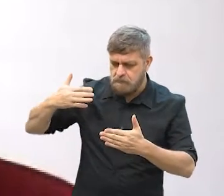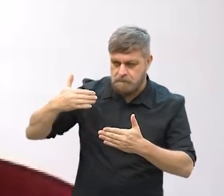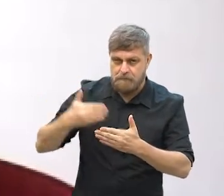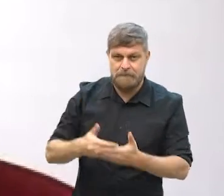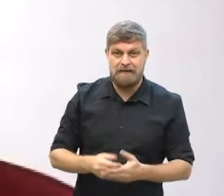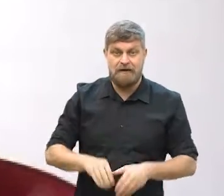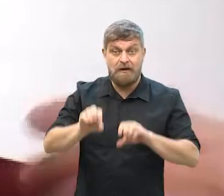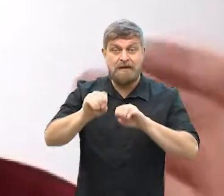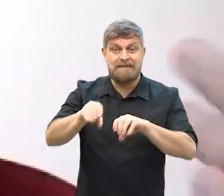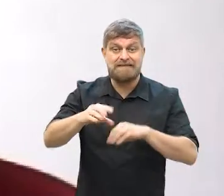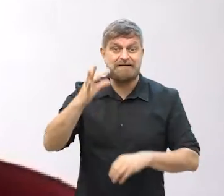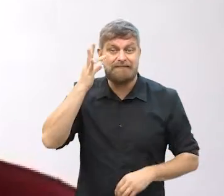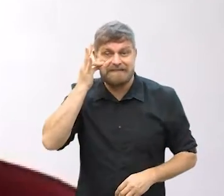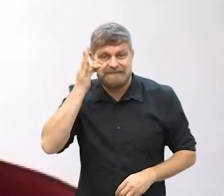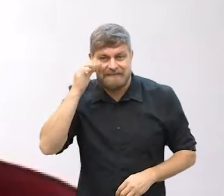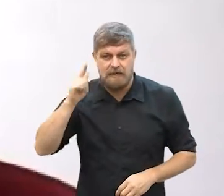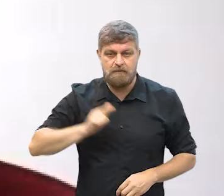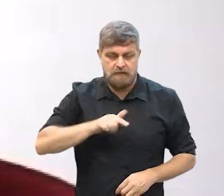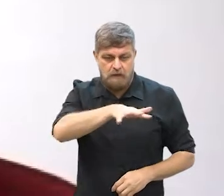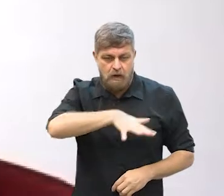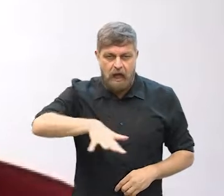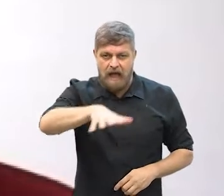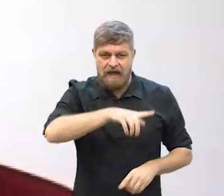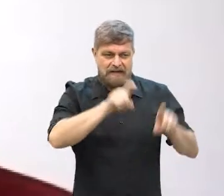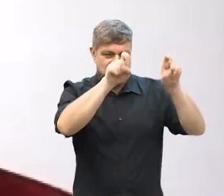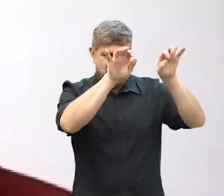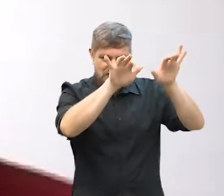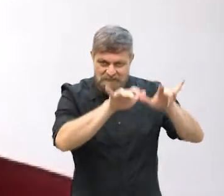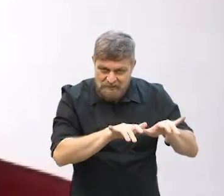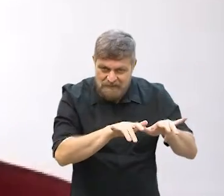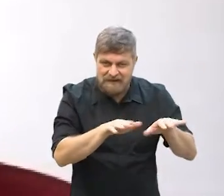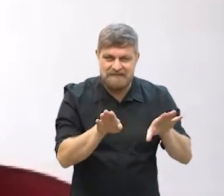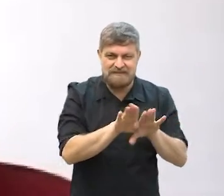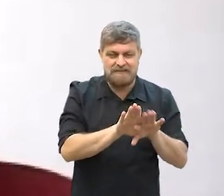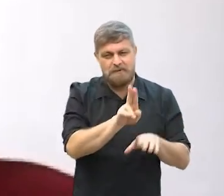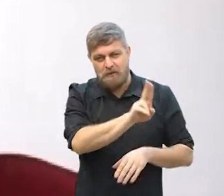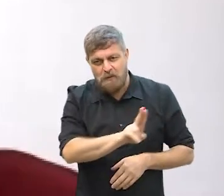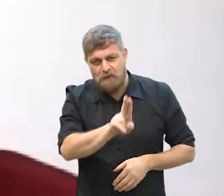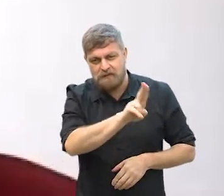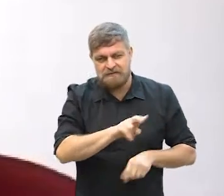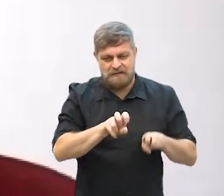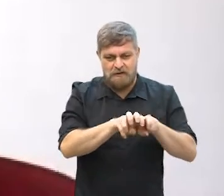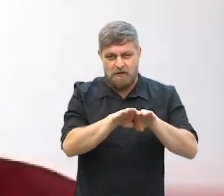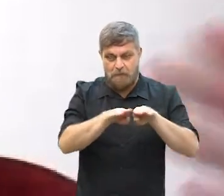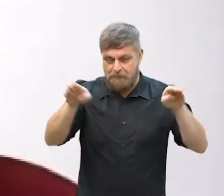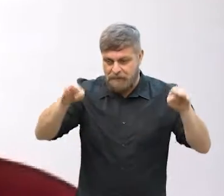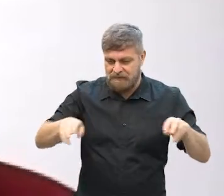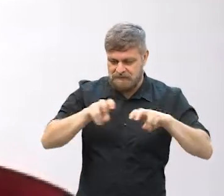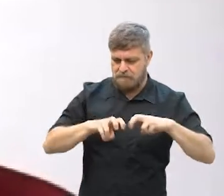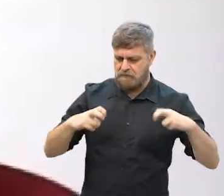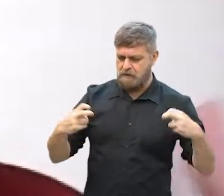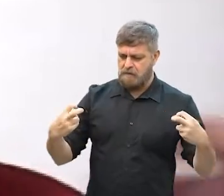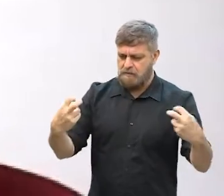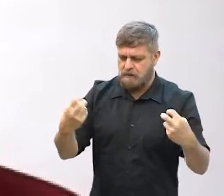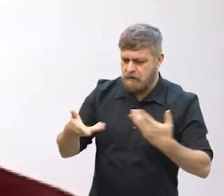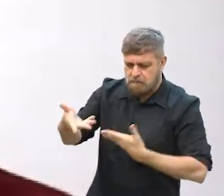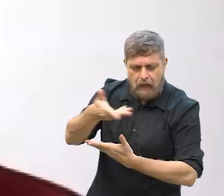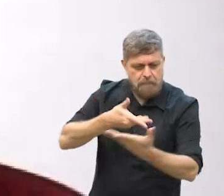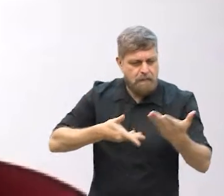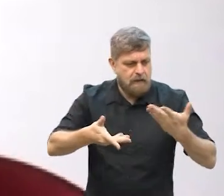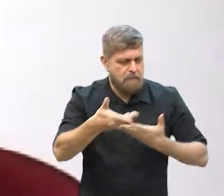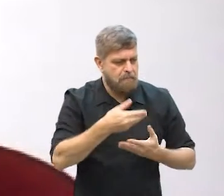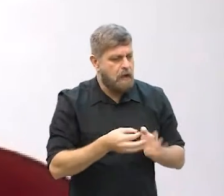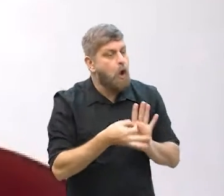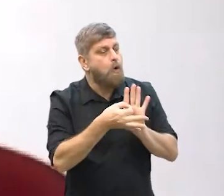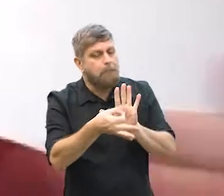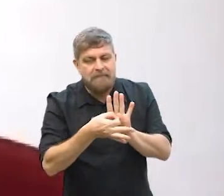aulas presenciais, utilizando os laboratórios de informática, né, utilizando ali uma mesa com uma roda de conversas para